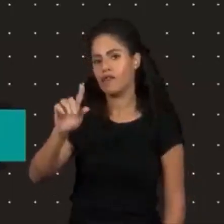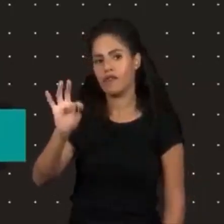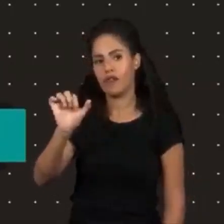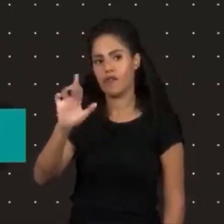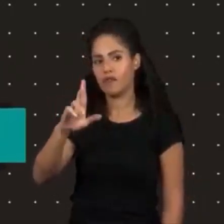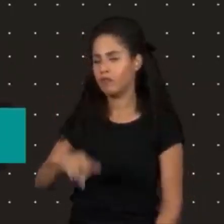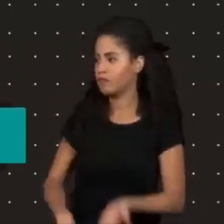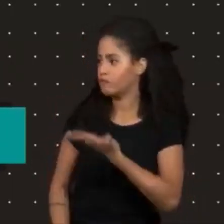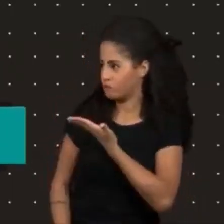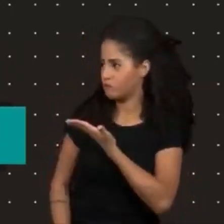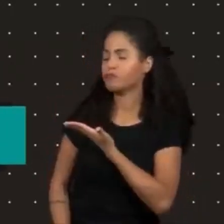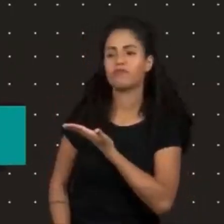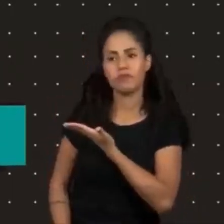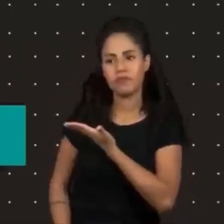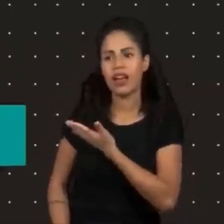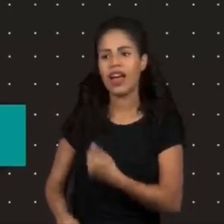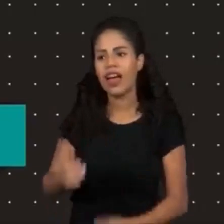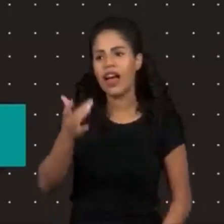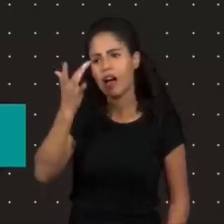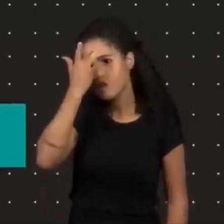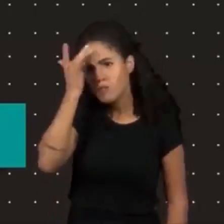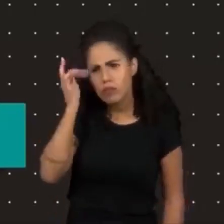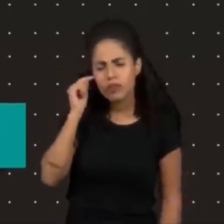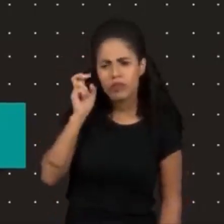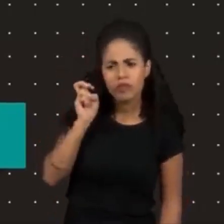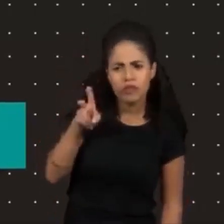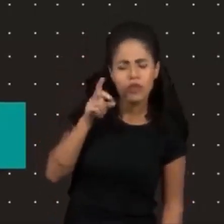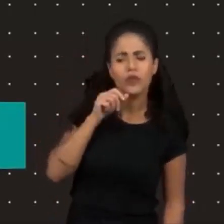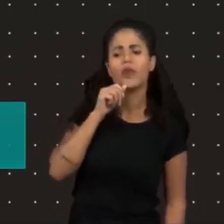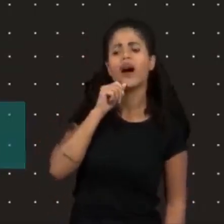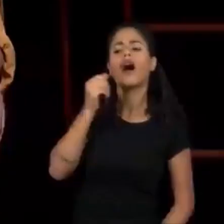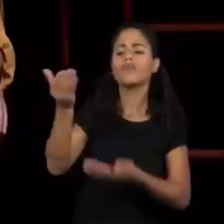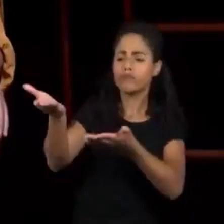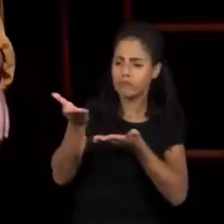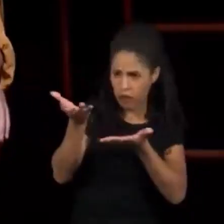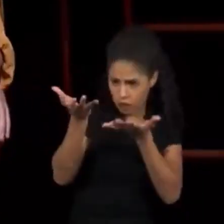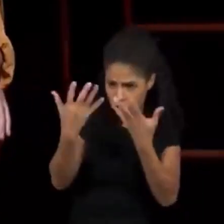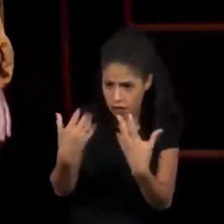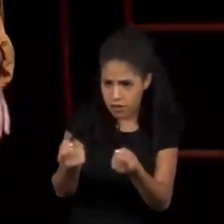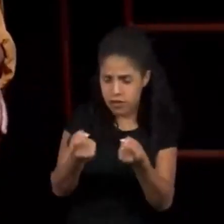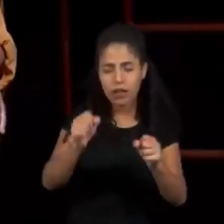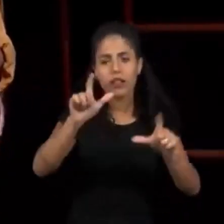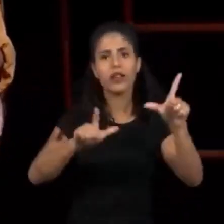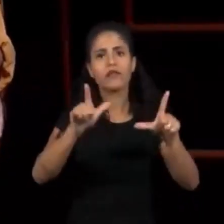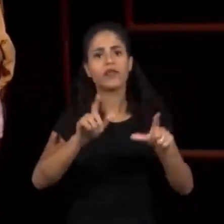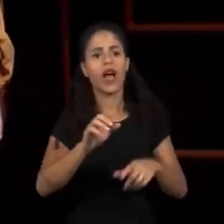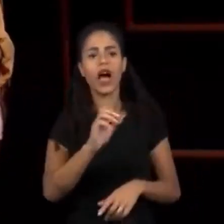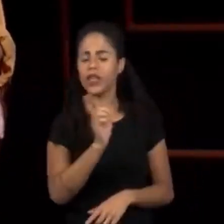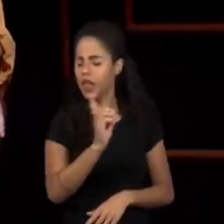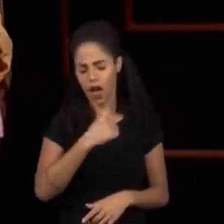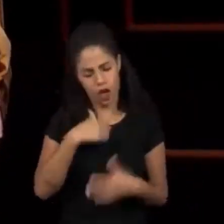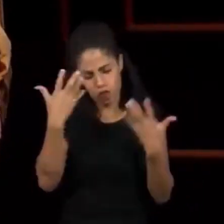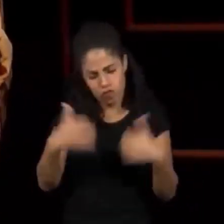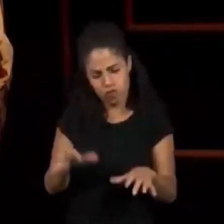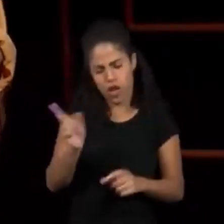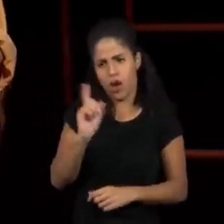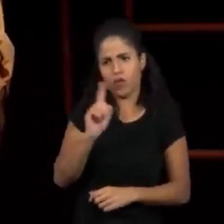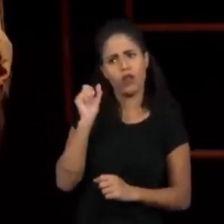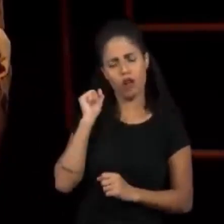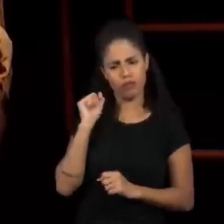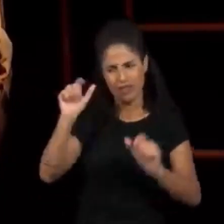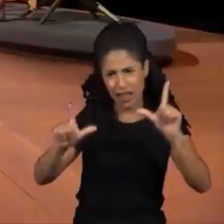era o curador ou qualquer coisa semelhante me viu me convidou para ir para televisão eu falei Não de jeito nenhum